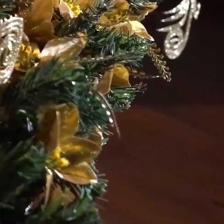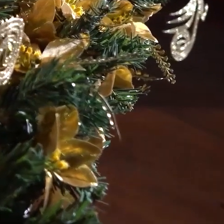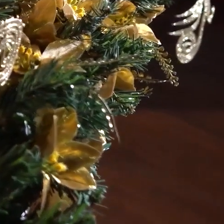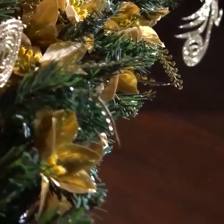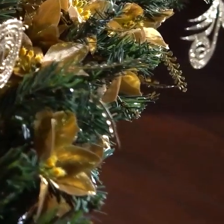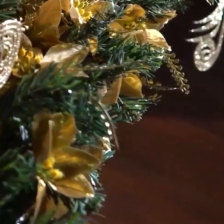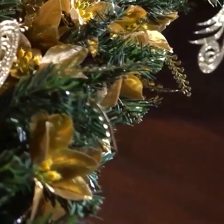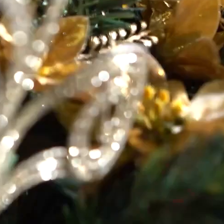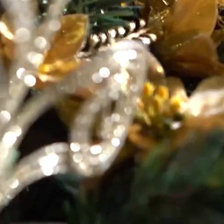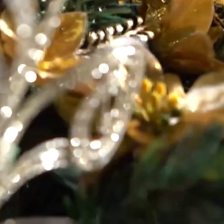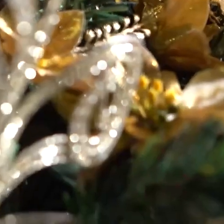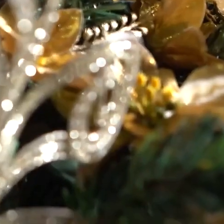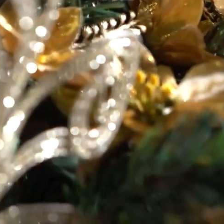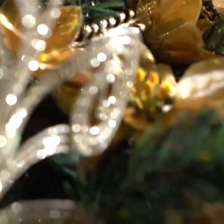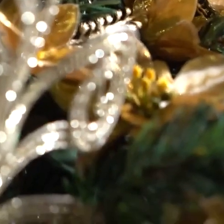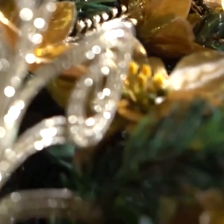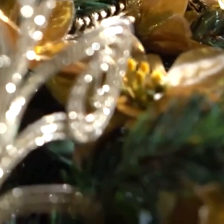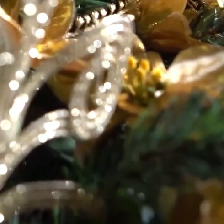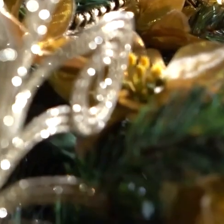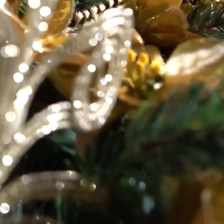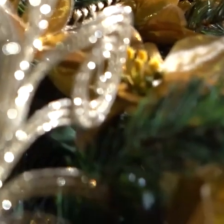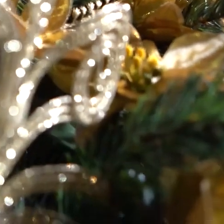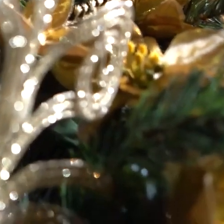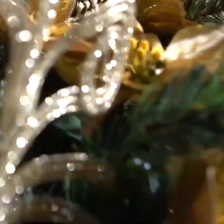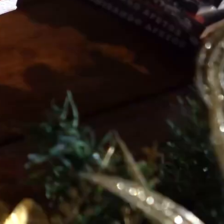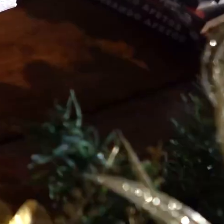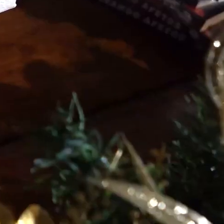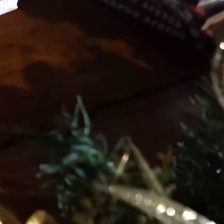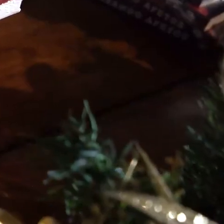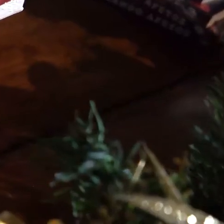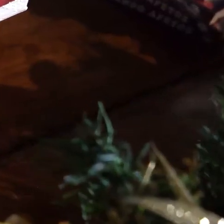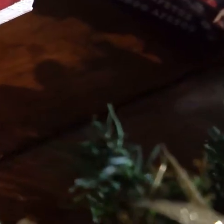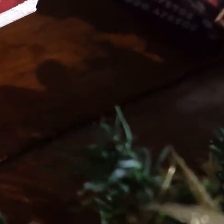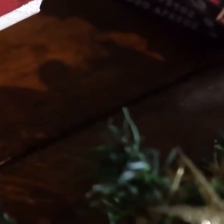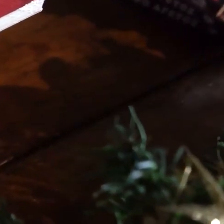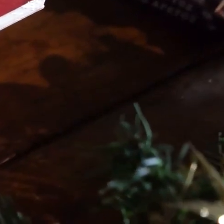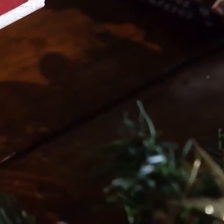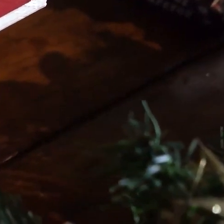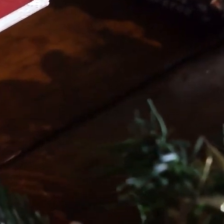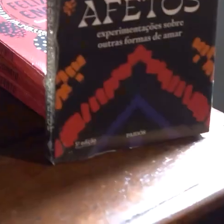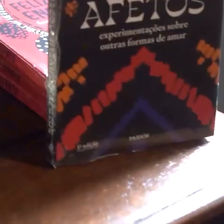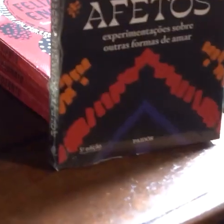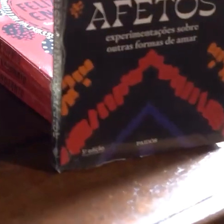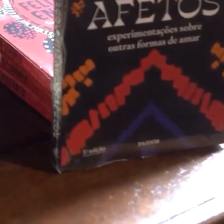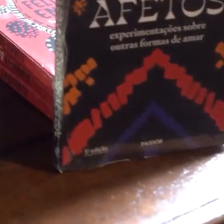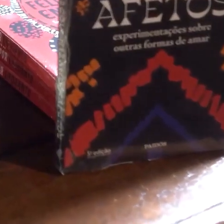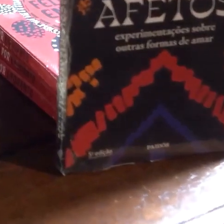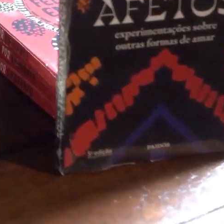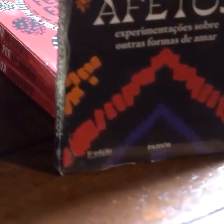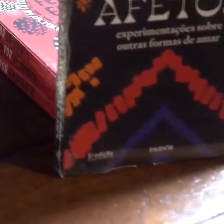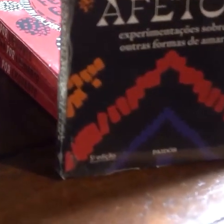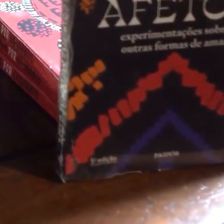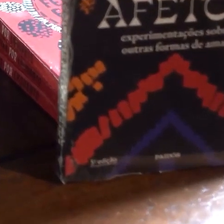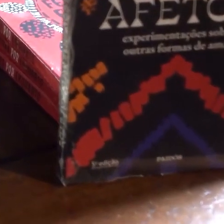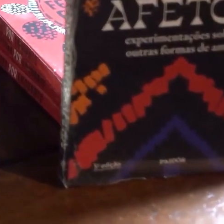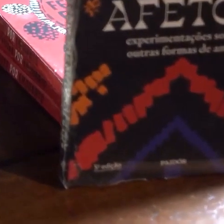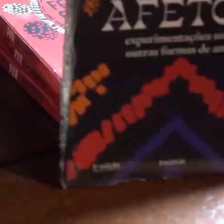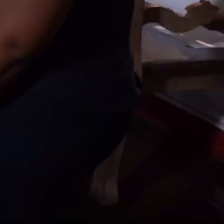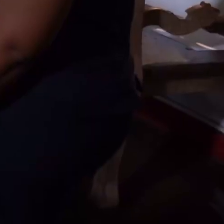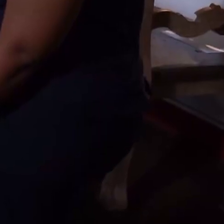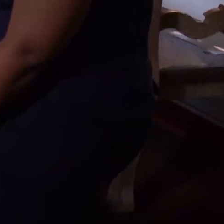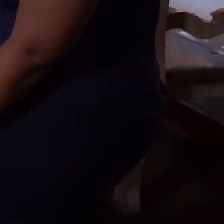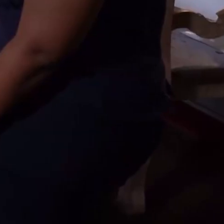Sobre uma mesa com decoração de Natal estão diversos exemplares dos diferentes volumes escritos por Geni.